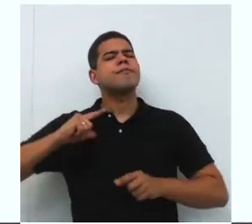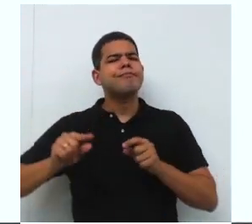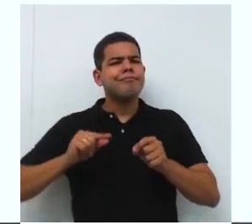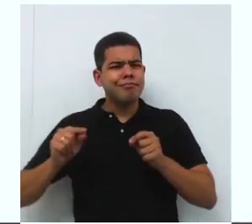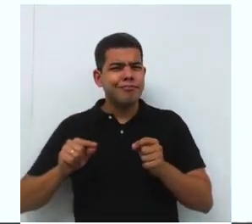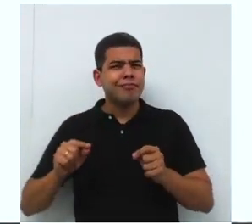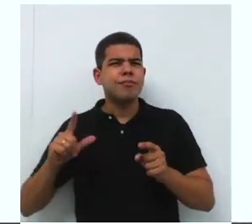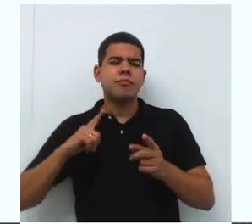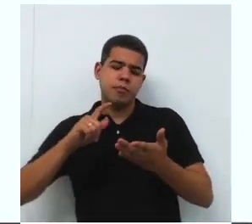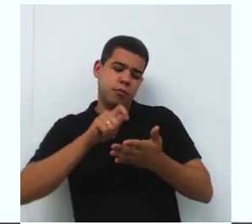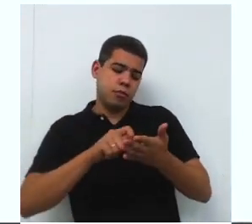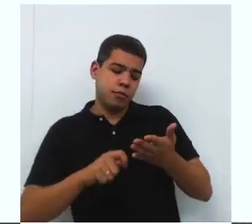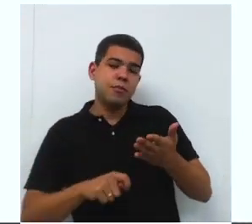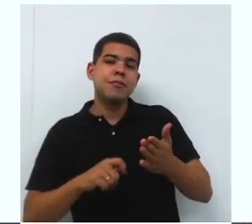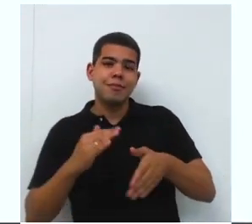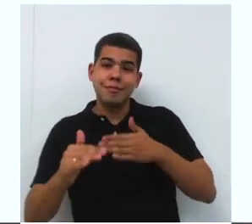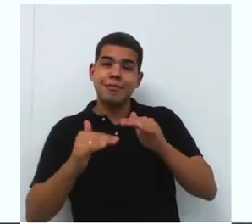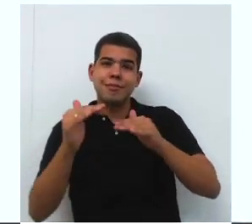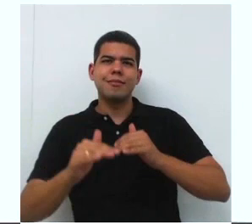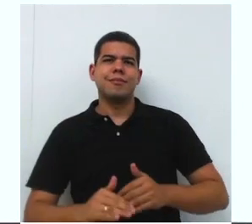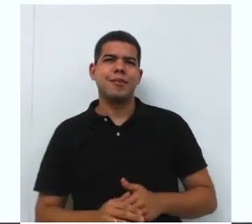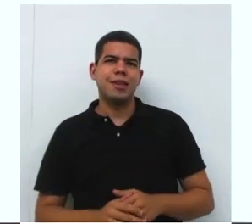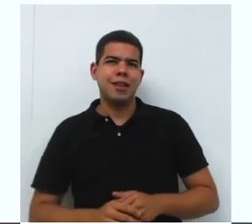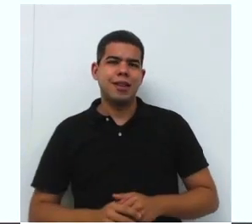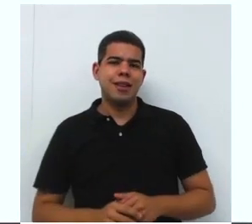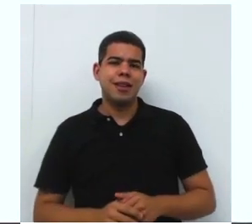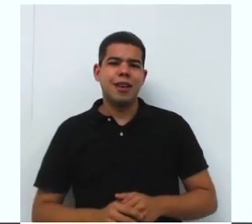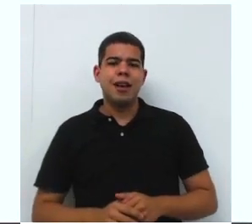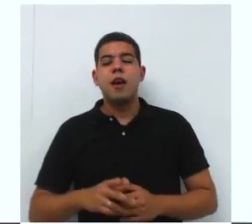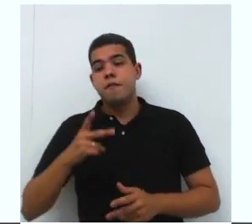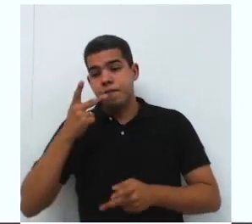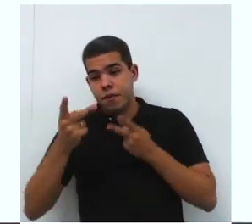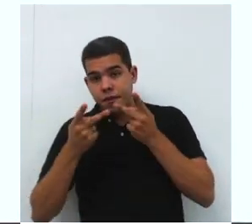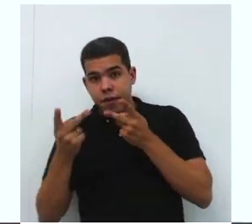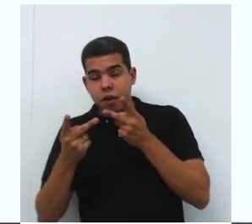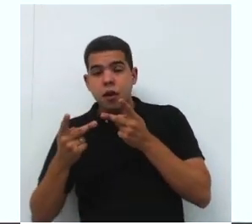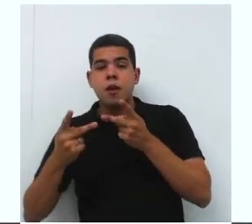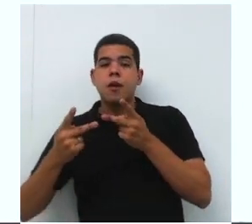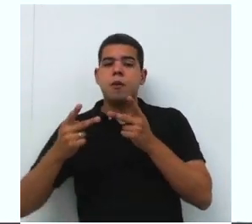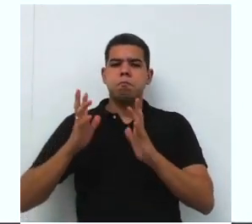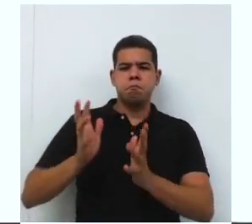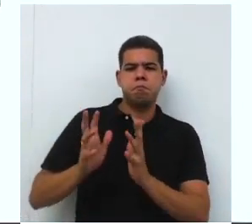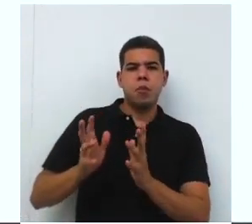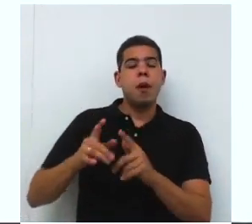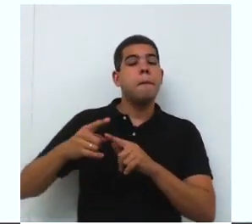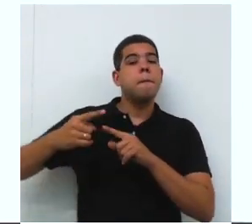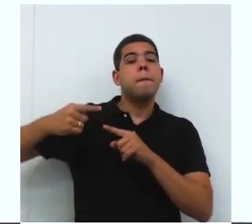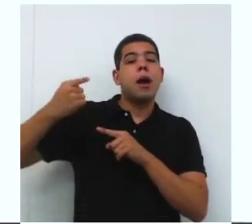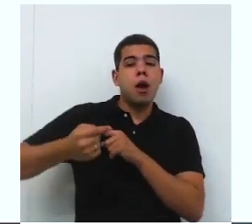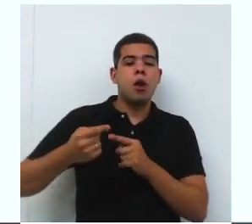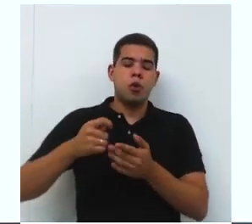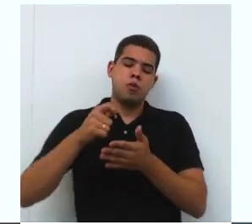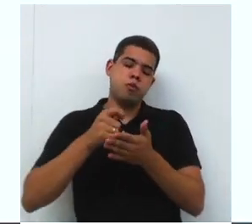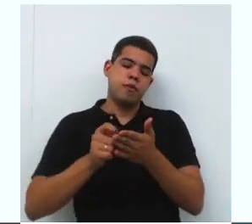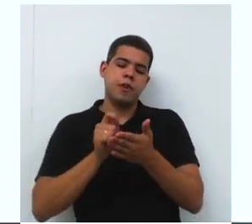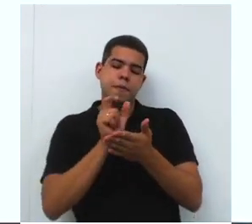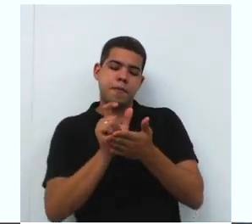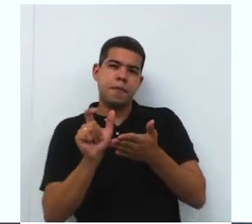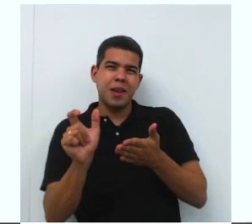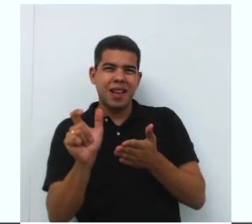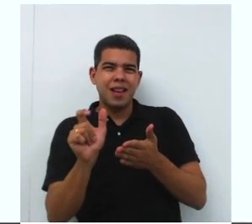tivemos o quê? A escrita. A escrita é uma natural decorrência, porque você tem que preservar, quer dizer, guardar